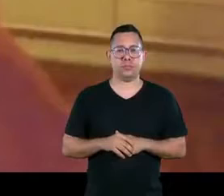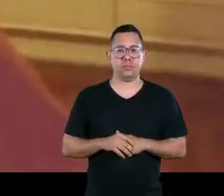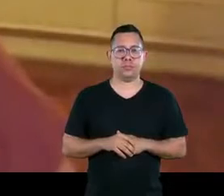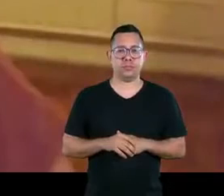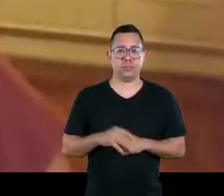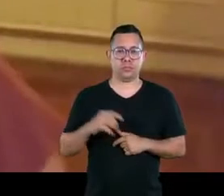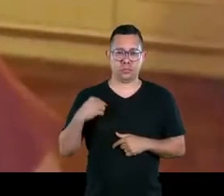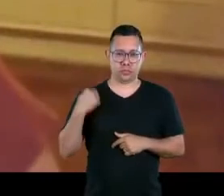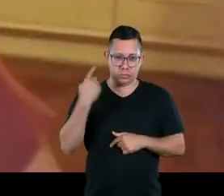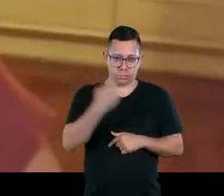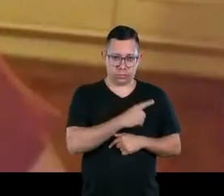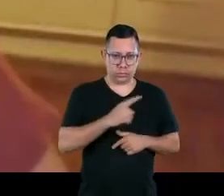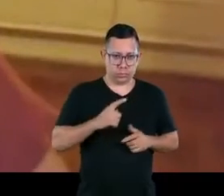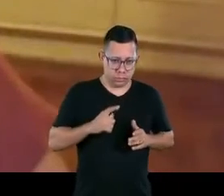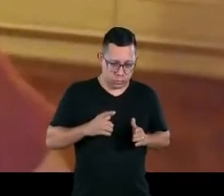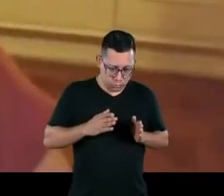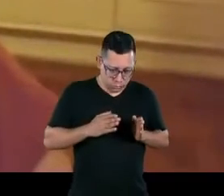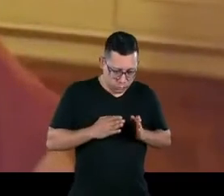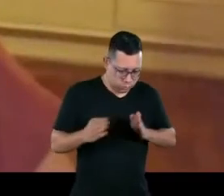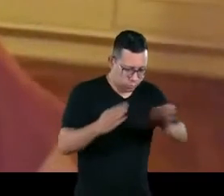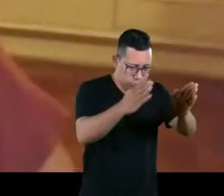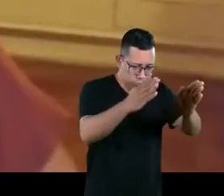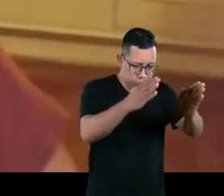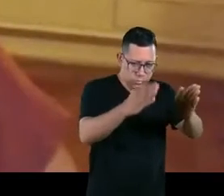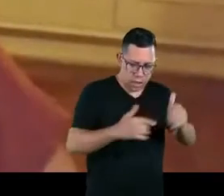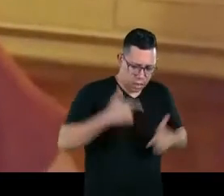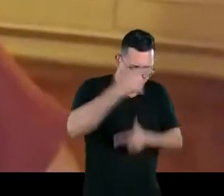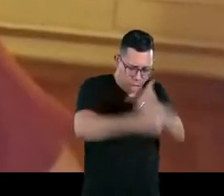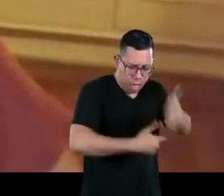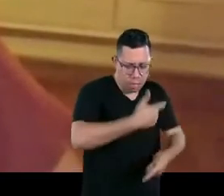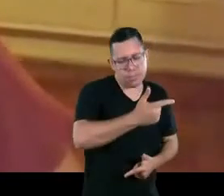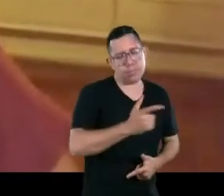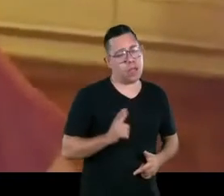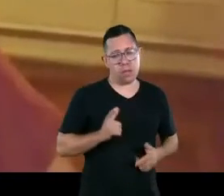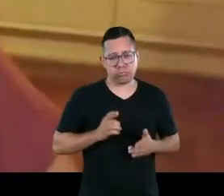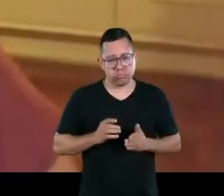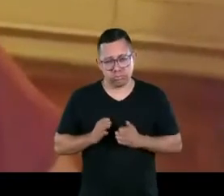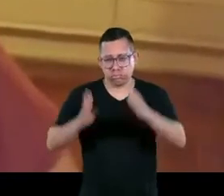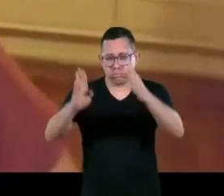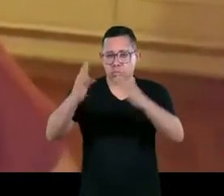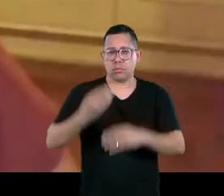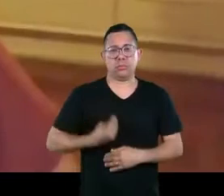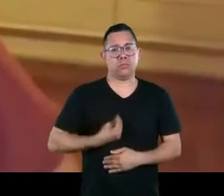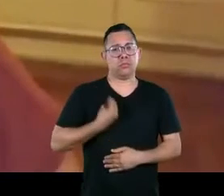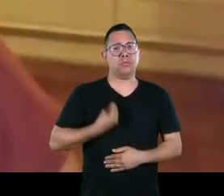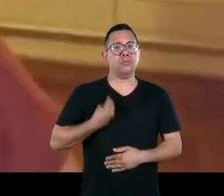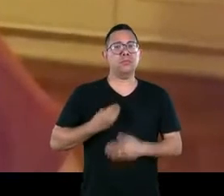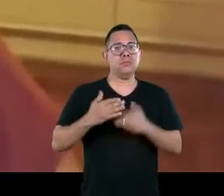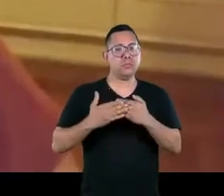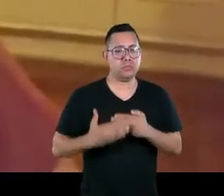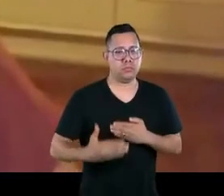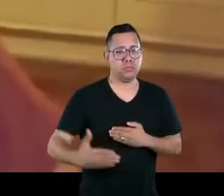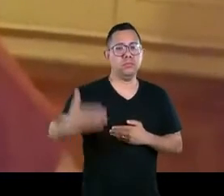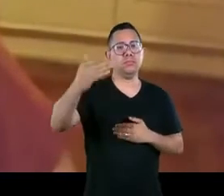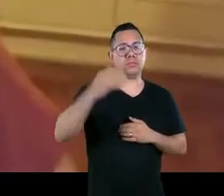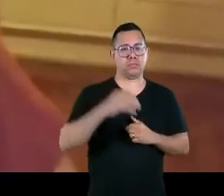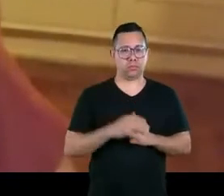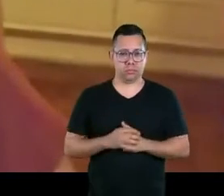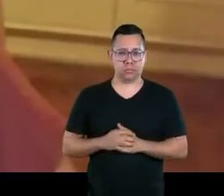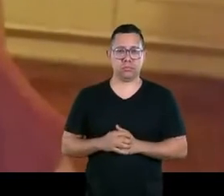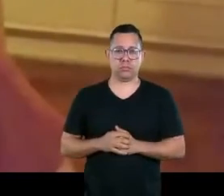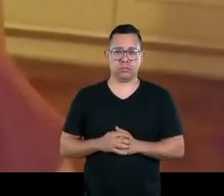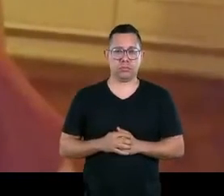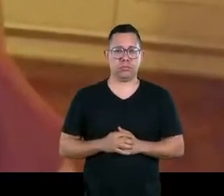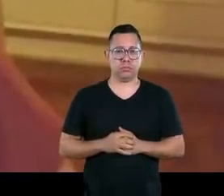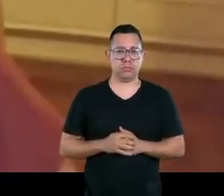mas dos que têm uma vida." E isso nós podemos verificar em sua vida, em sua obra, como em poucos casos,